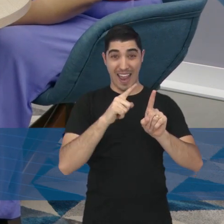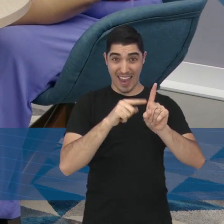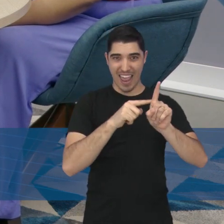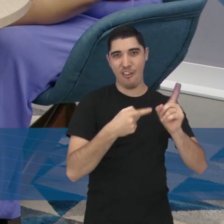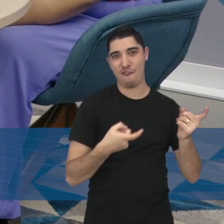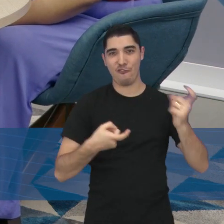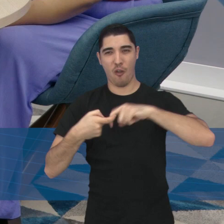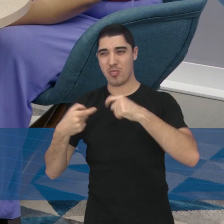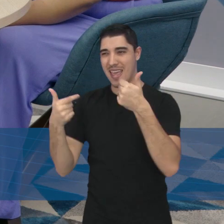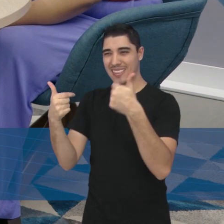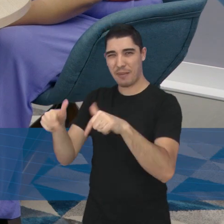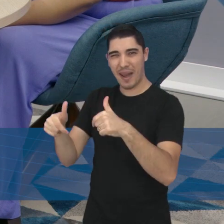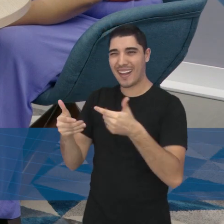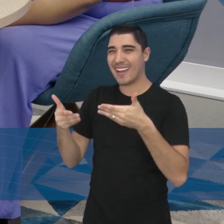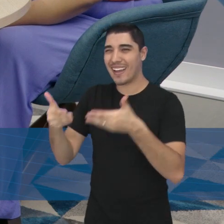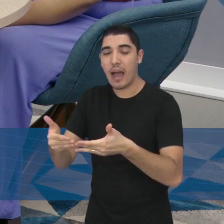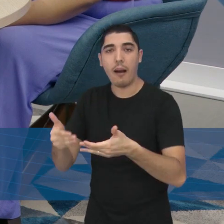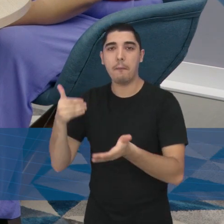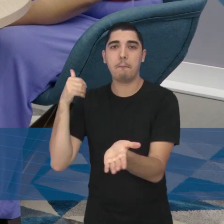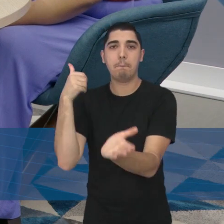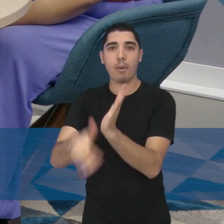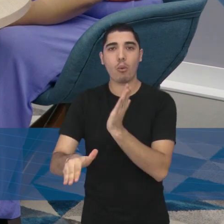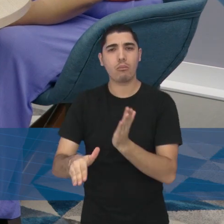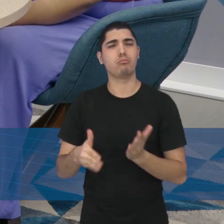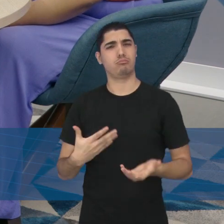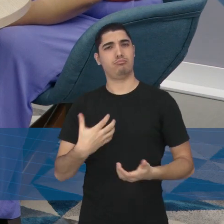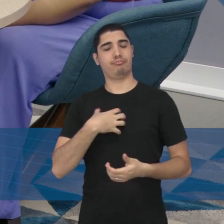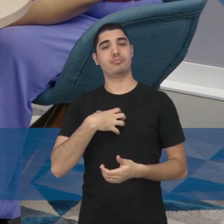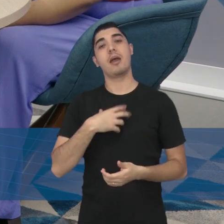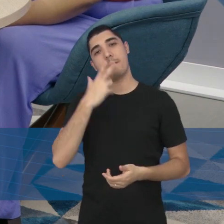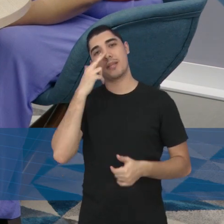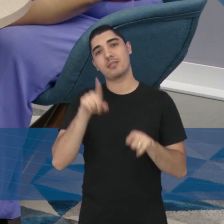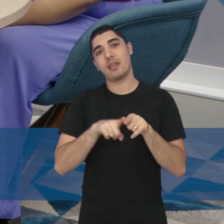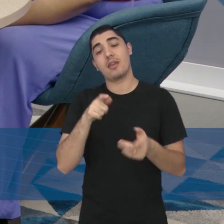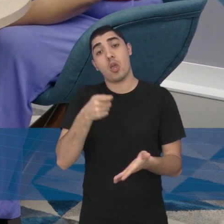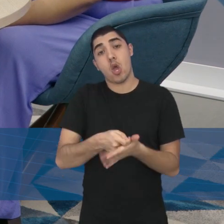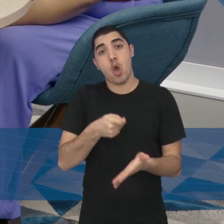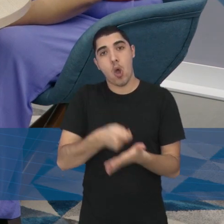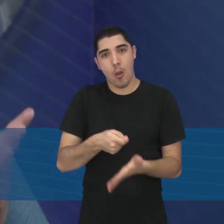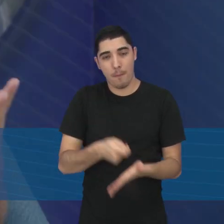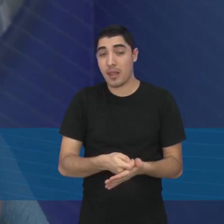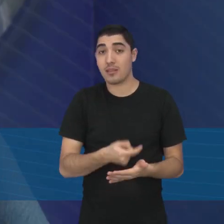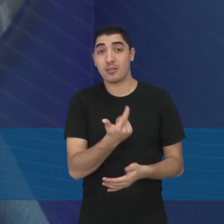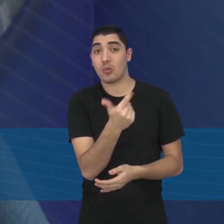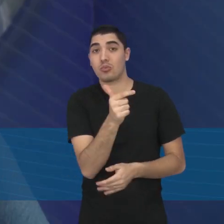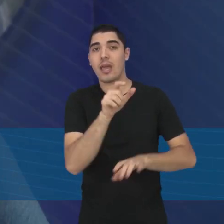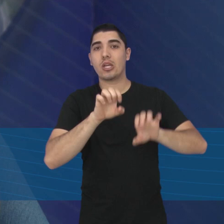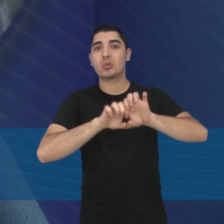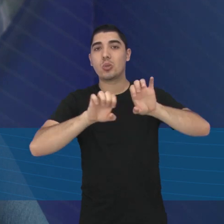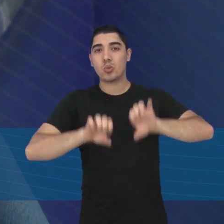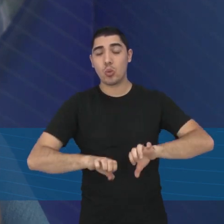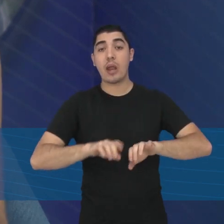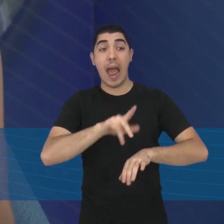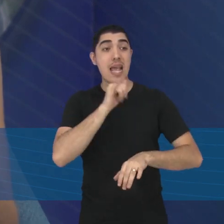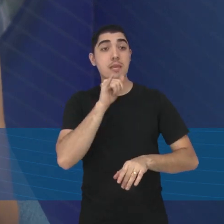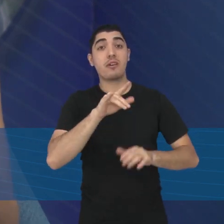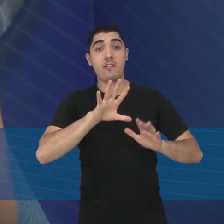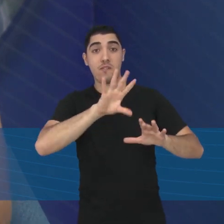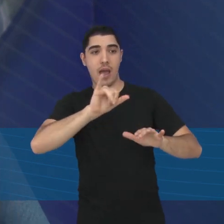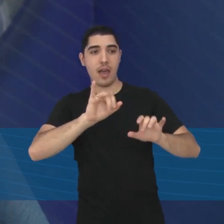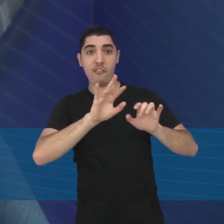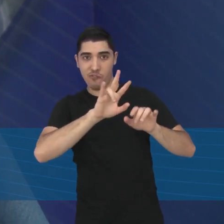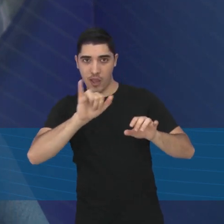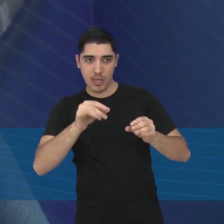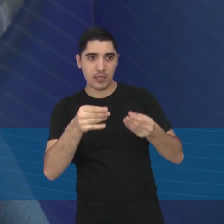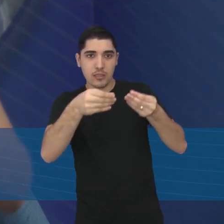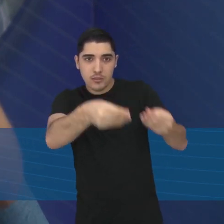de voltar de uma licença maternidade, essa cobrança, né? Não tem muitas vezes estrutura social, vai deixar numa creche,